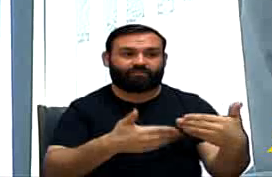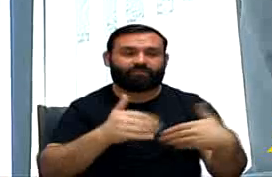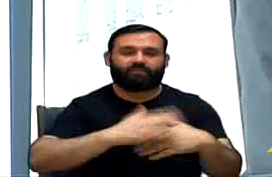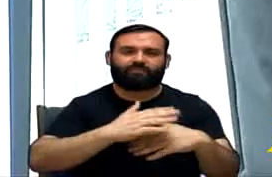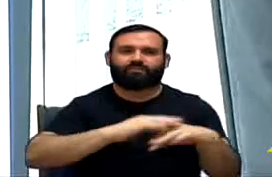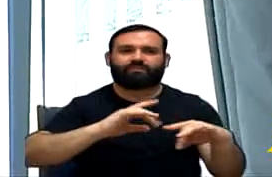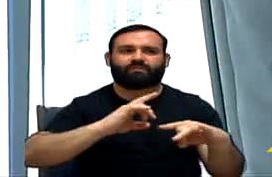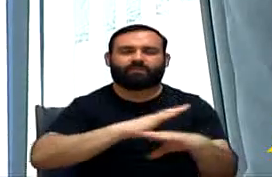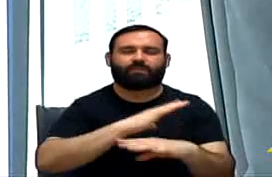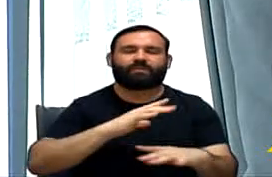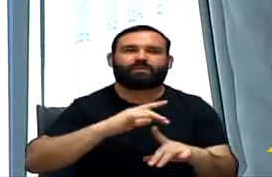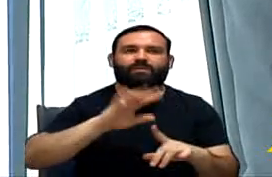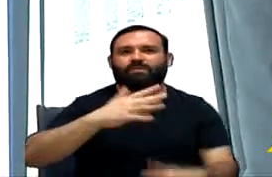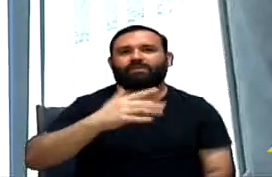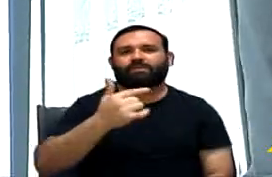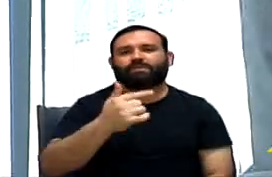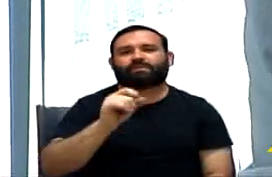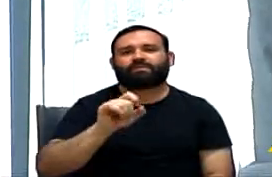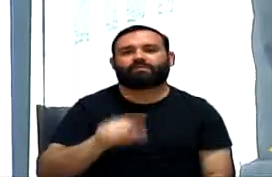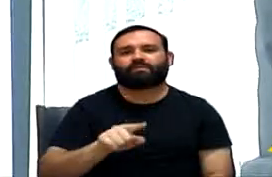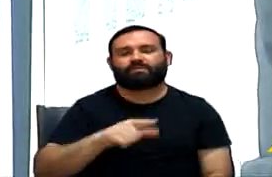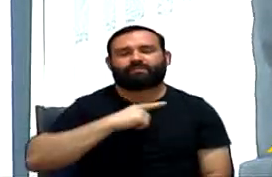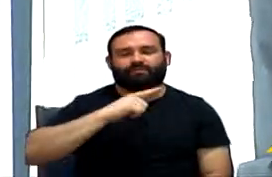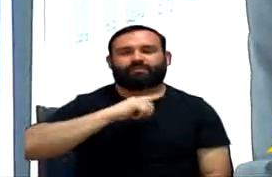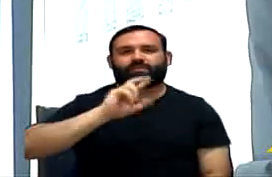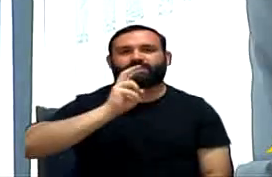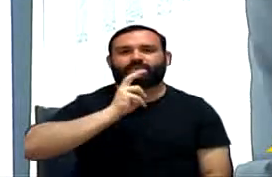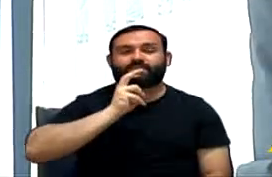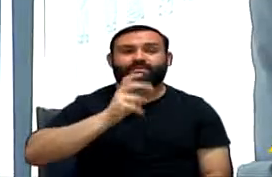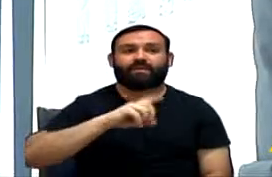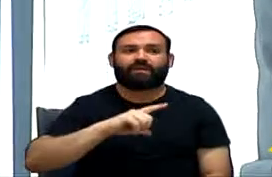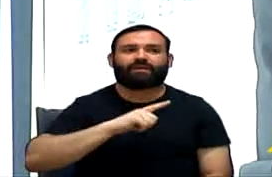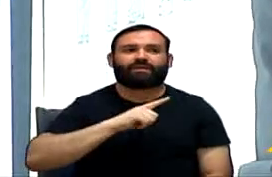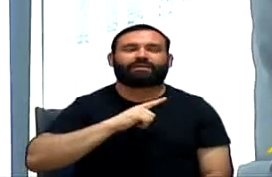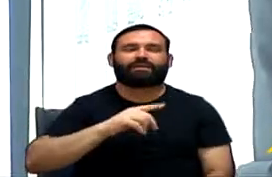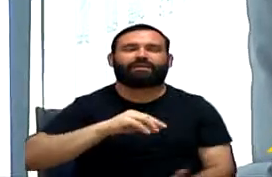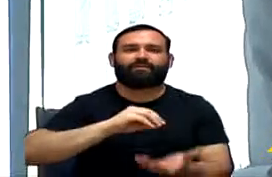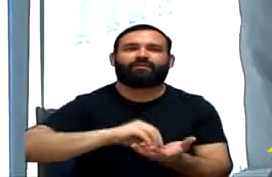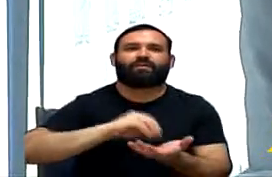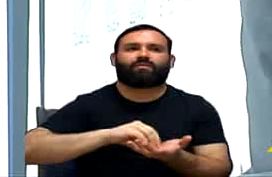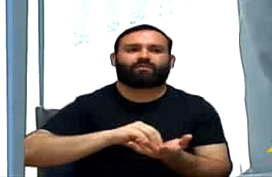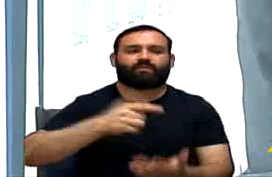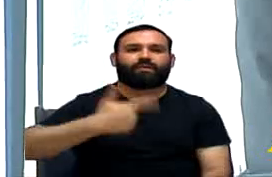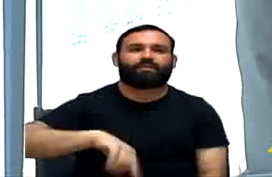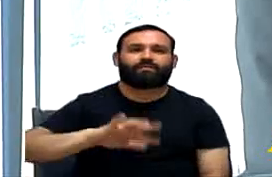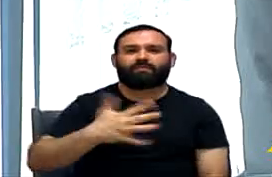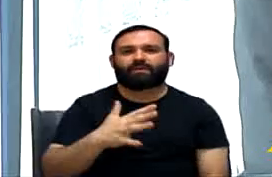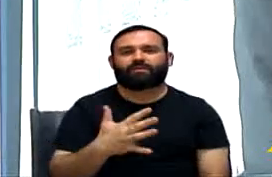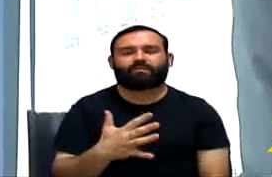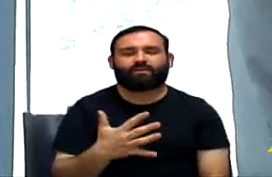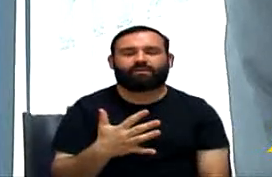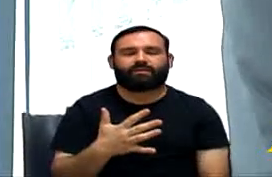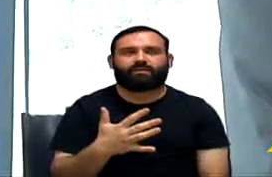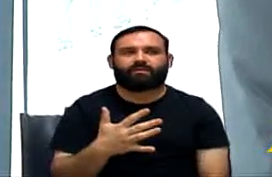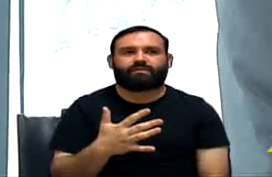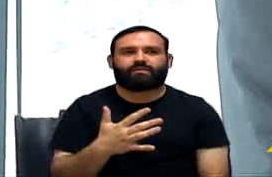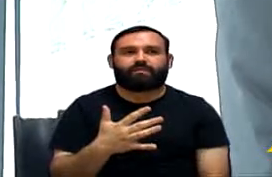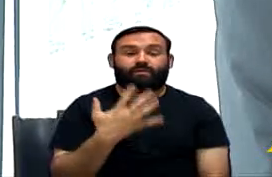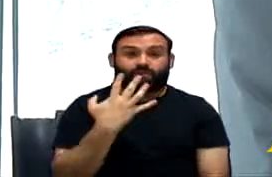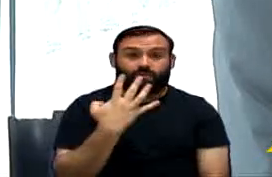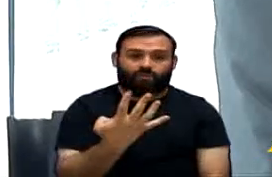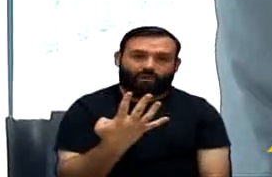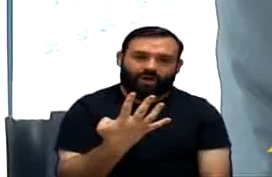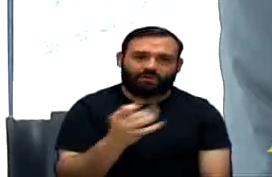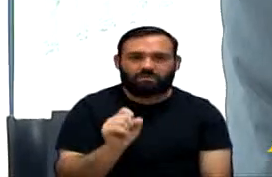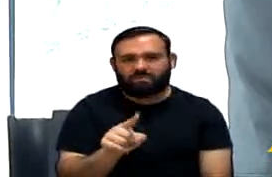fazer nos 70.000 bicos da cidade de Sorocaba nós temos um déficit também de aproximadamente 4